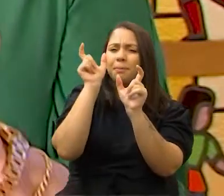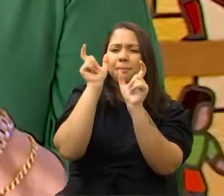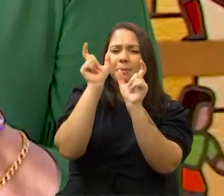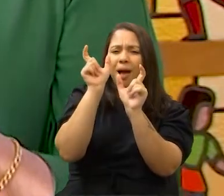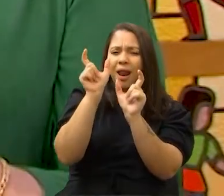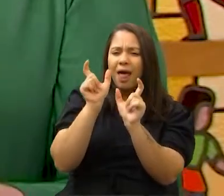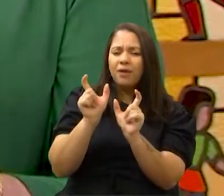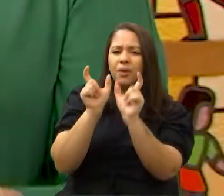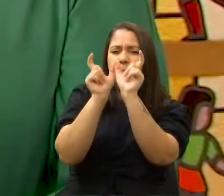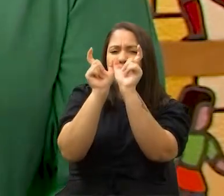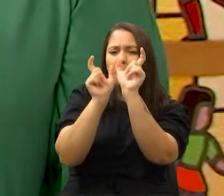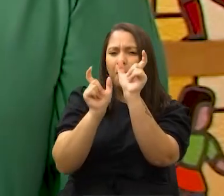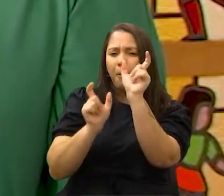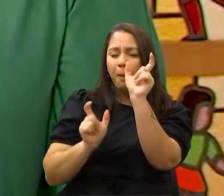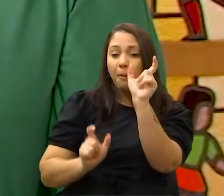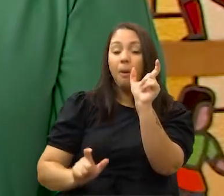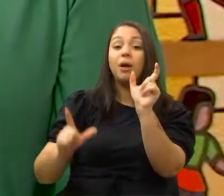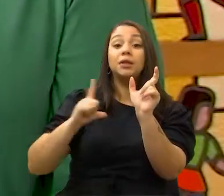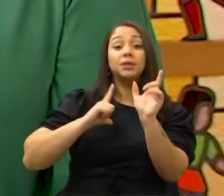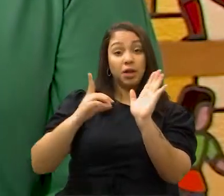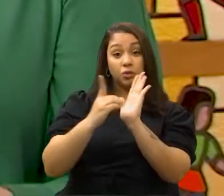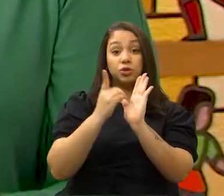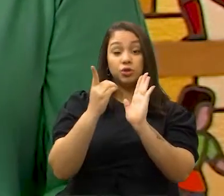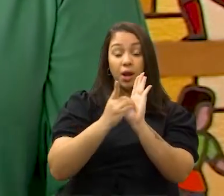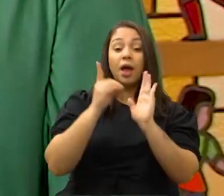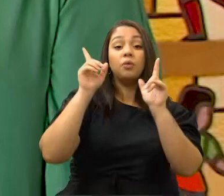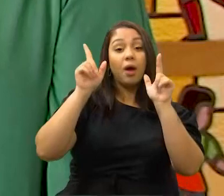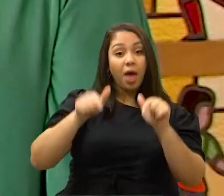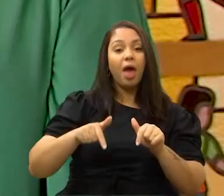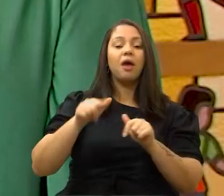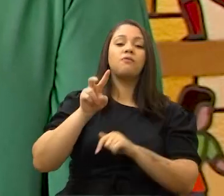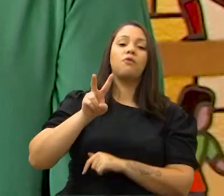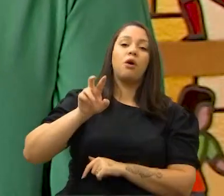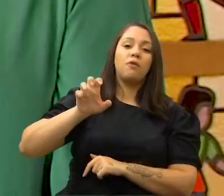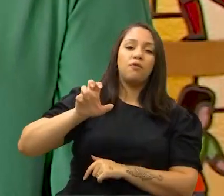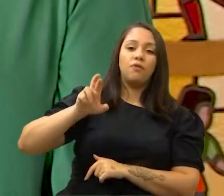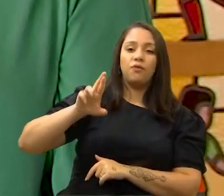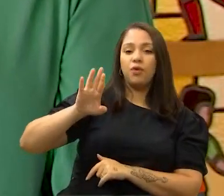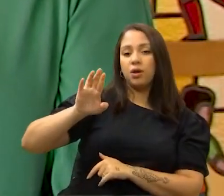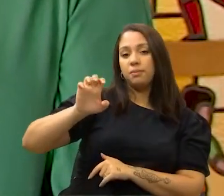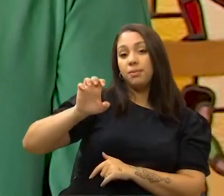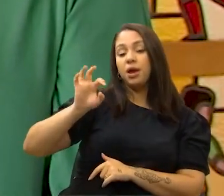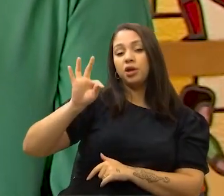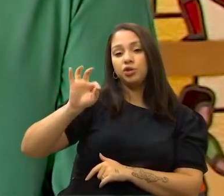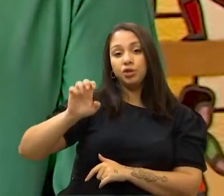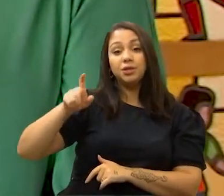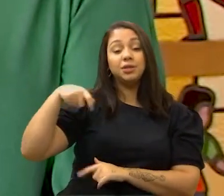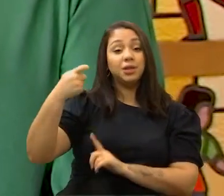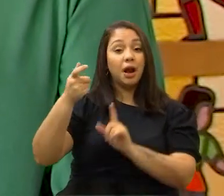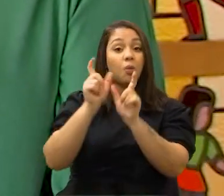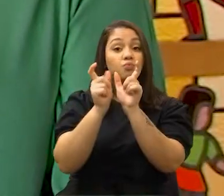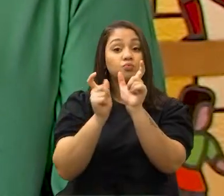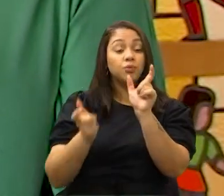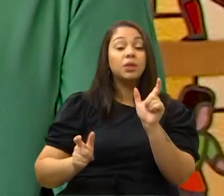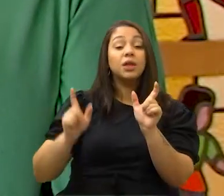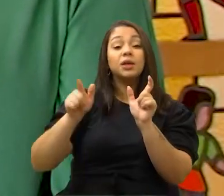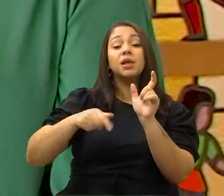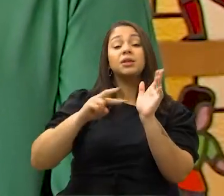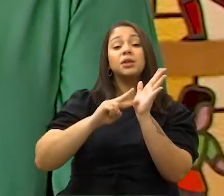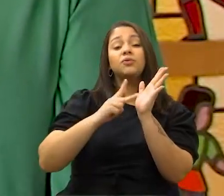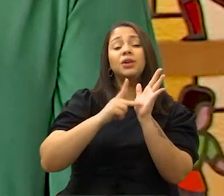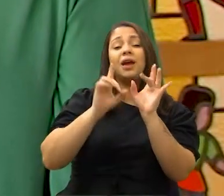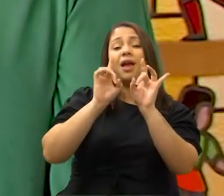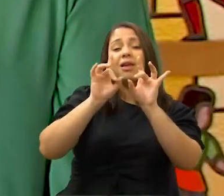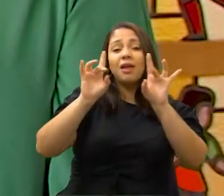né, que estão no dicionário são verbetes. Então, o verbete é cada uma das